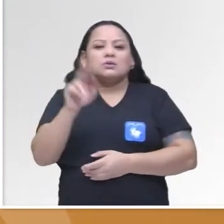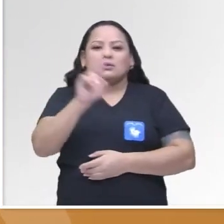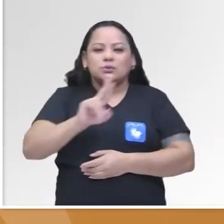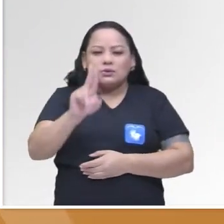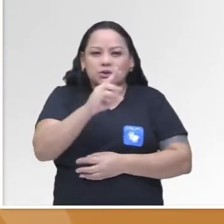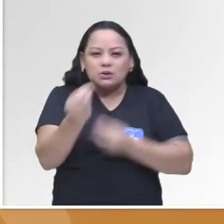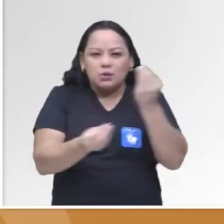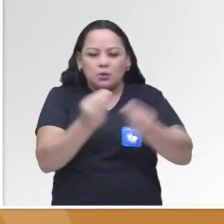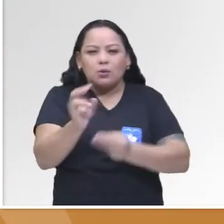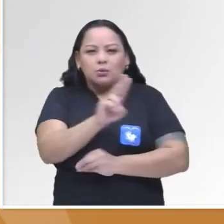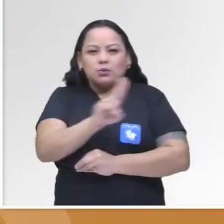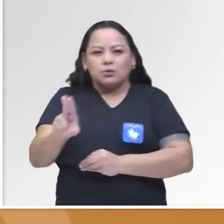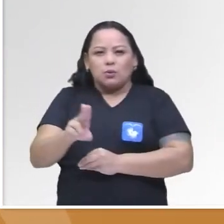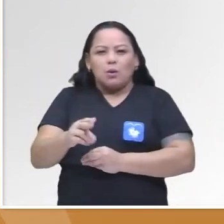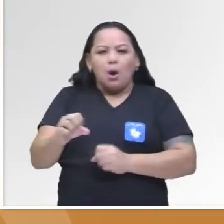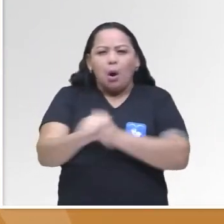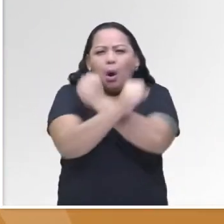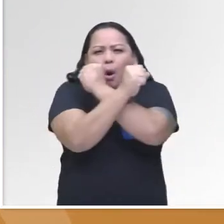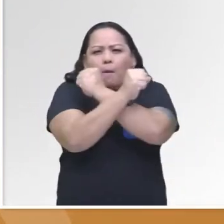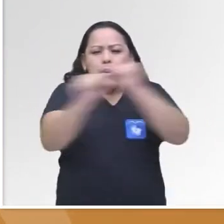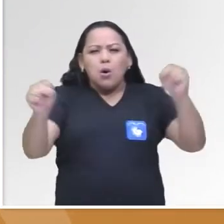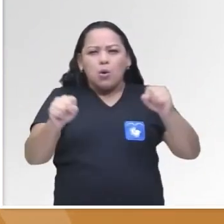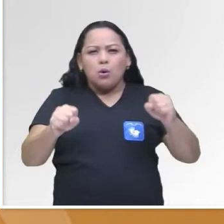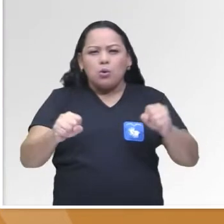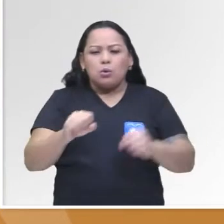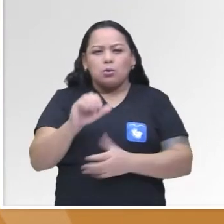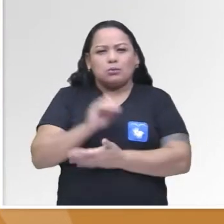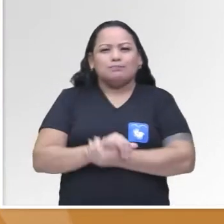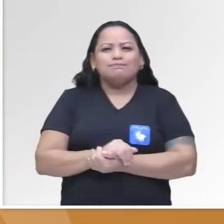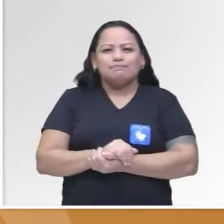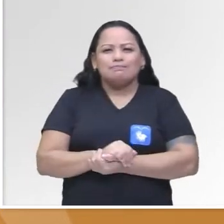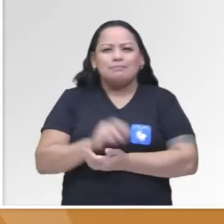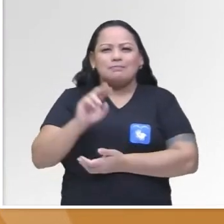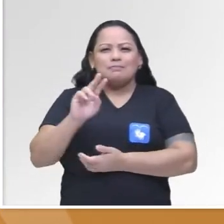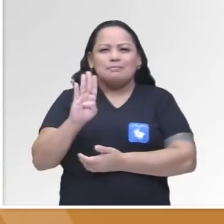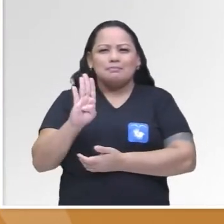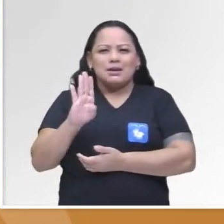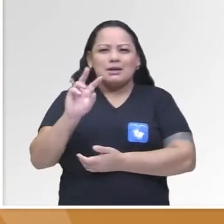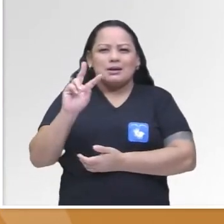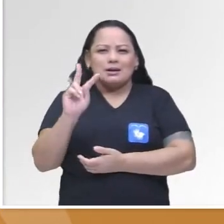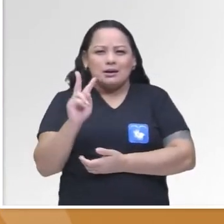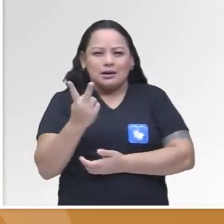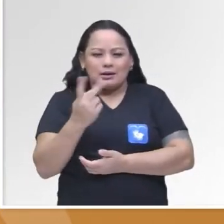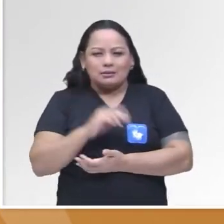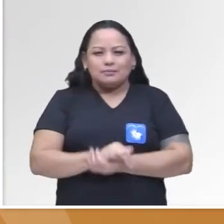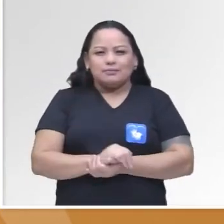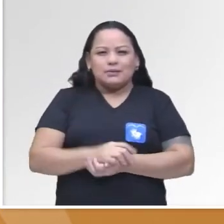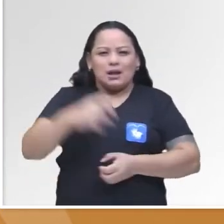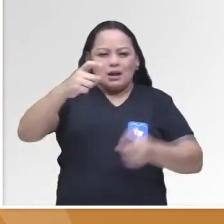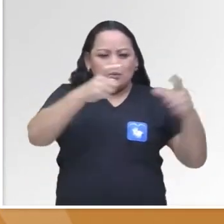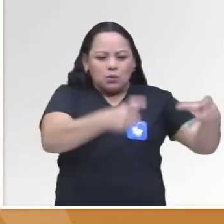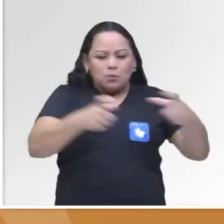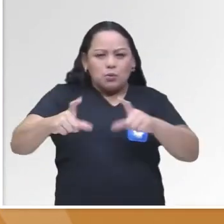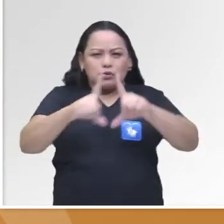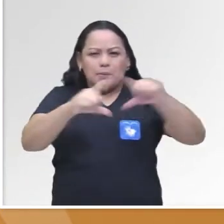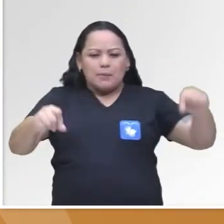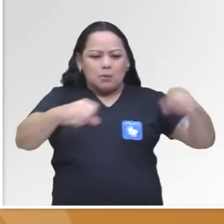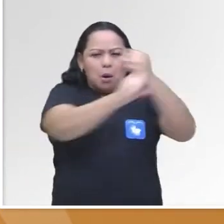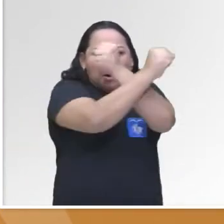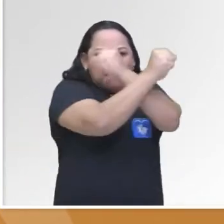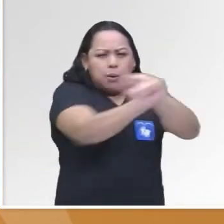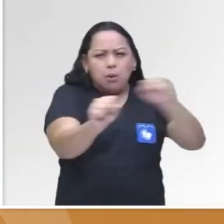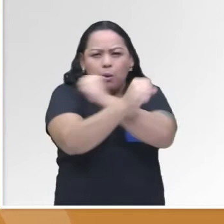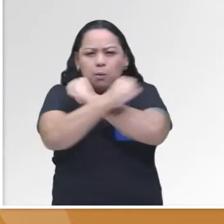das chamadas bombas atômicas Little Boy e Fat Man, que foram jogadas sobre as cidades de Hiroshima e Nagasaki, que, por